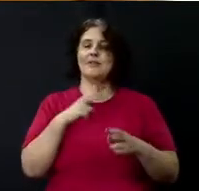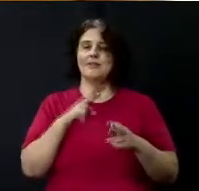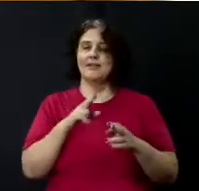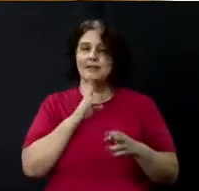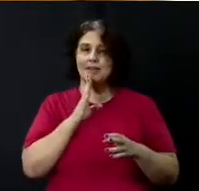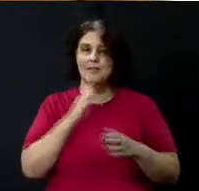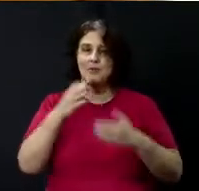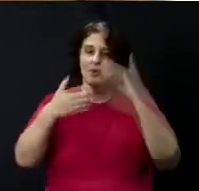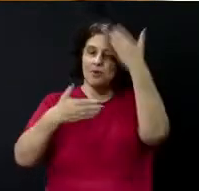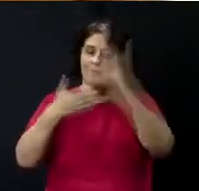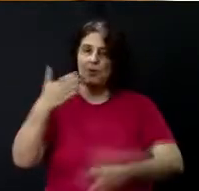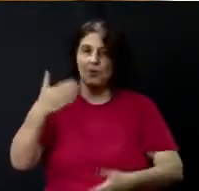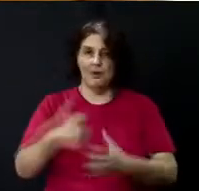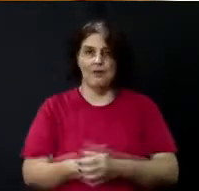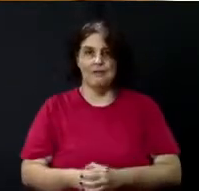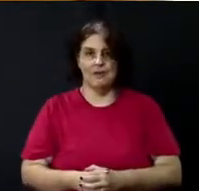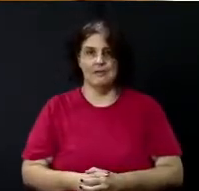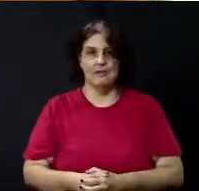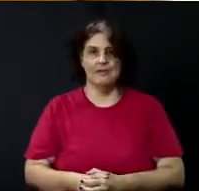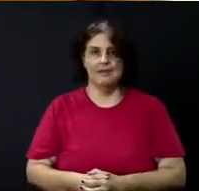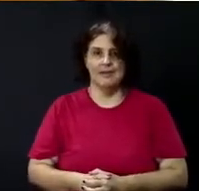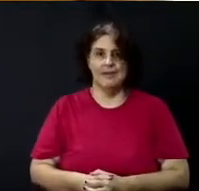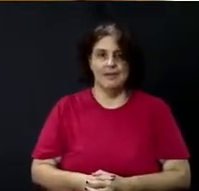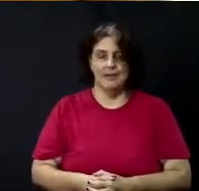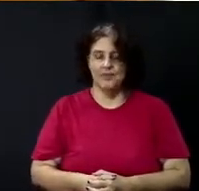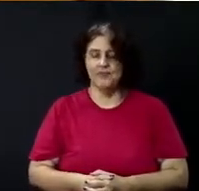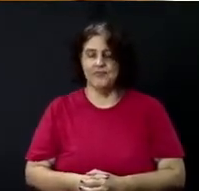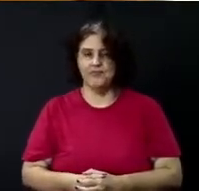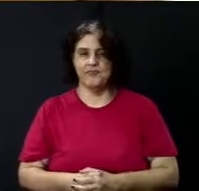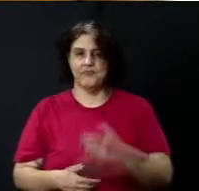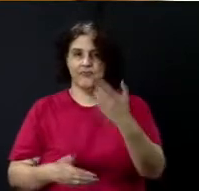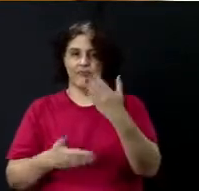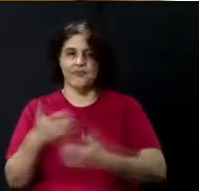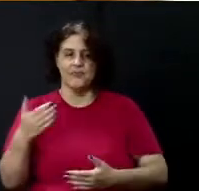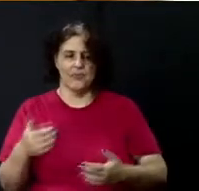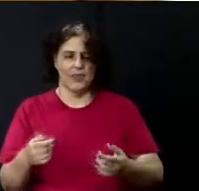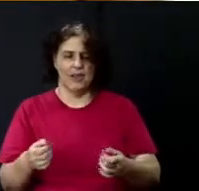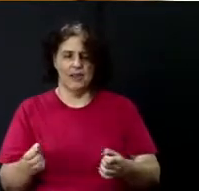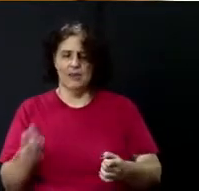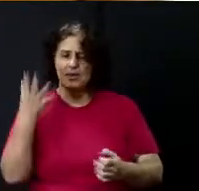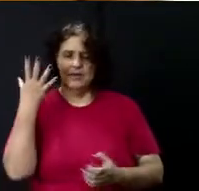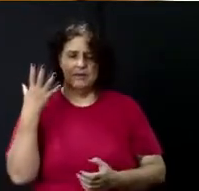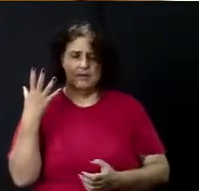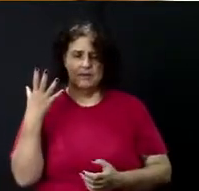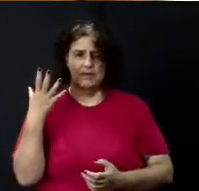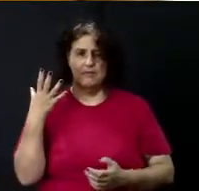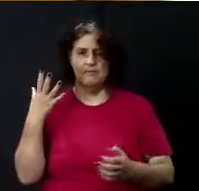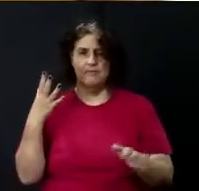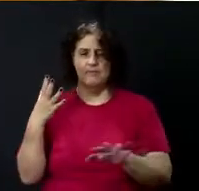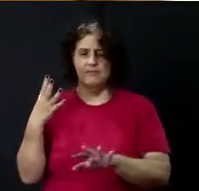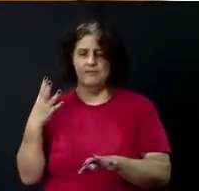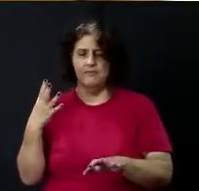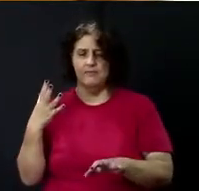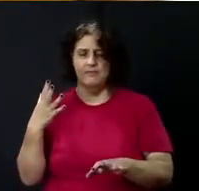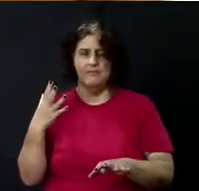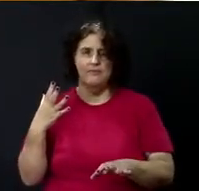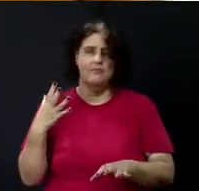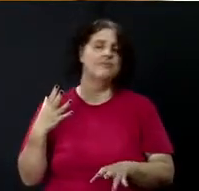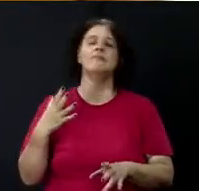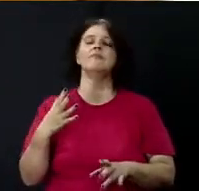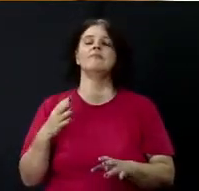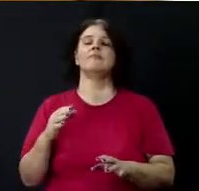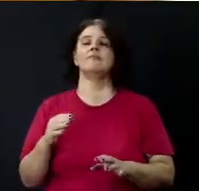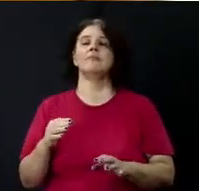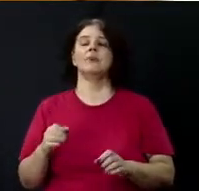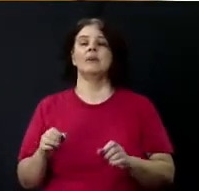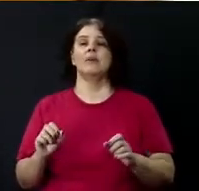a aparecer por conta do sinal, do milagre, daquela coisa